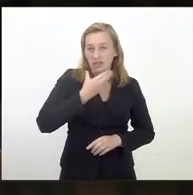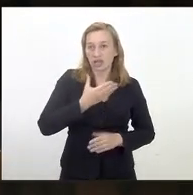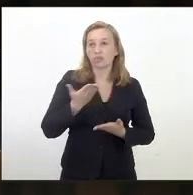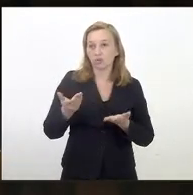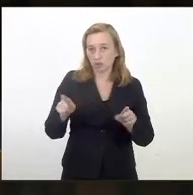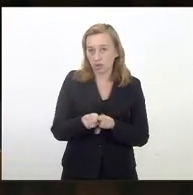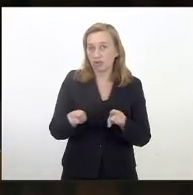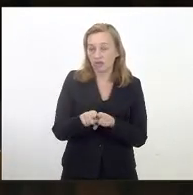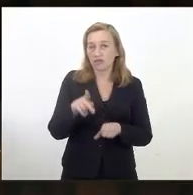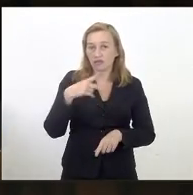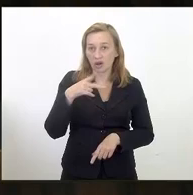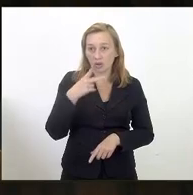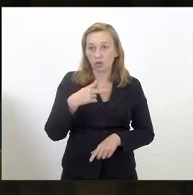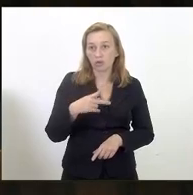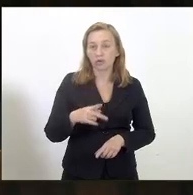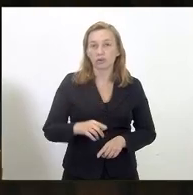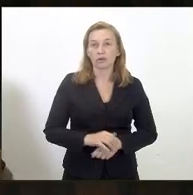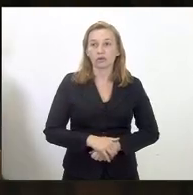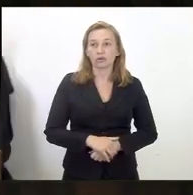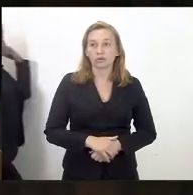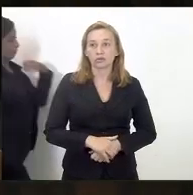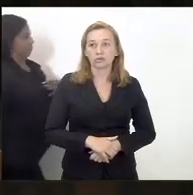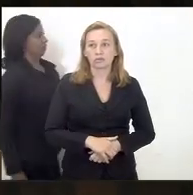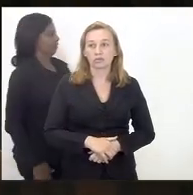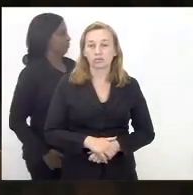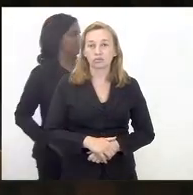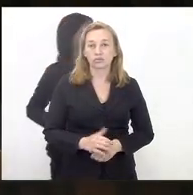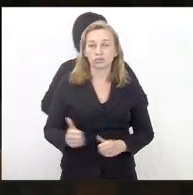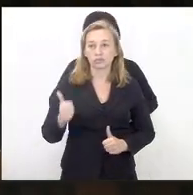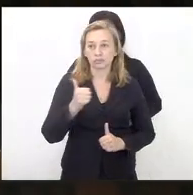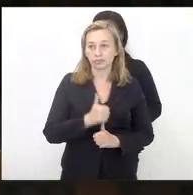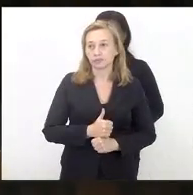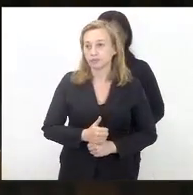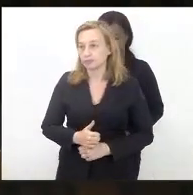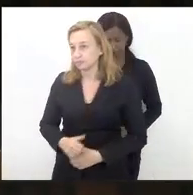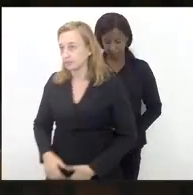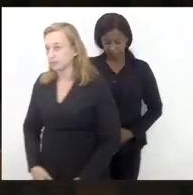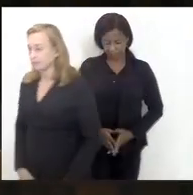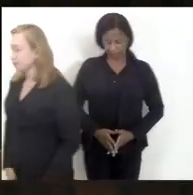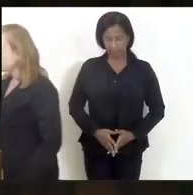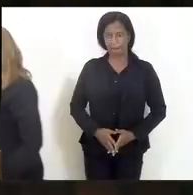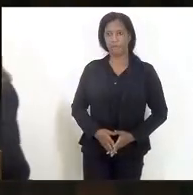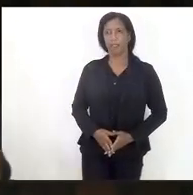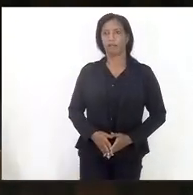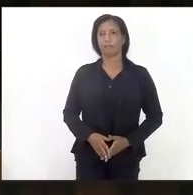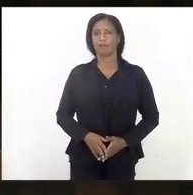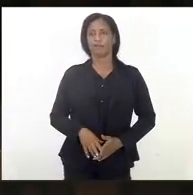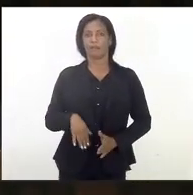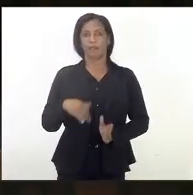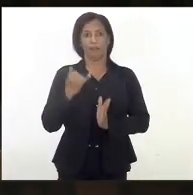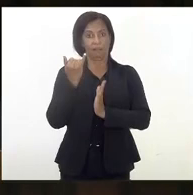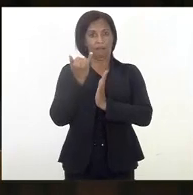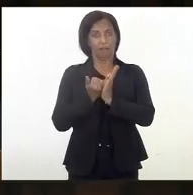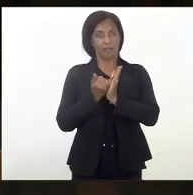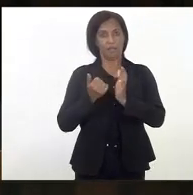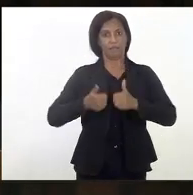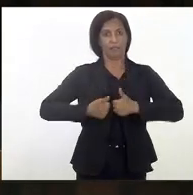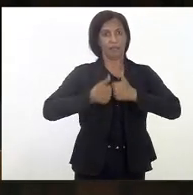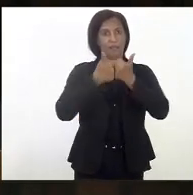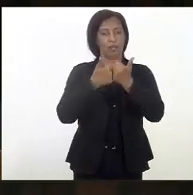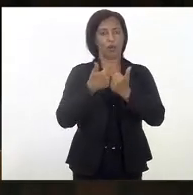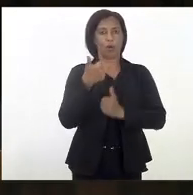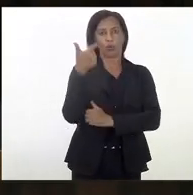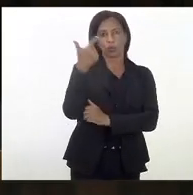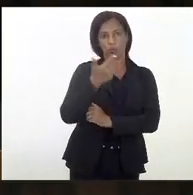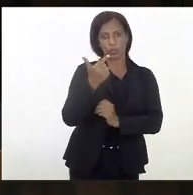vossa excelência me falou mas por acaso Na minha opinião aceita ser a melhor no segundo semestre por conta do câmbio